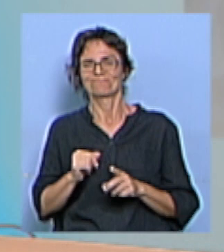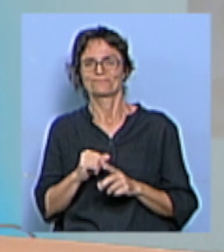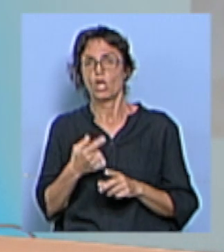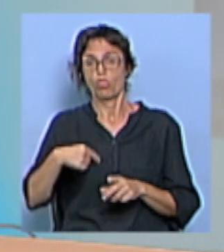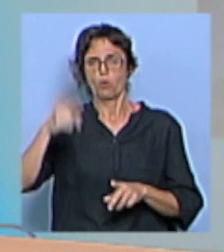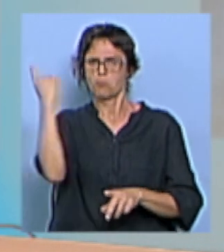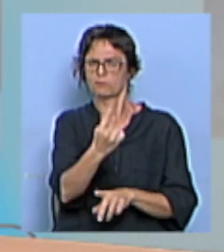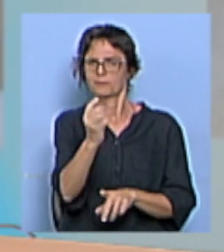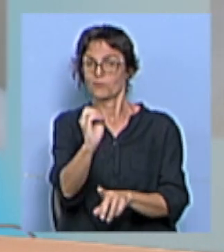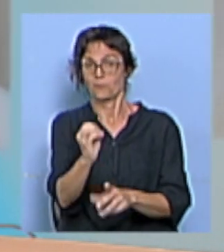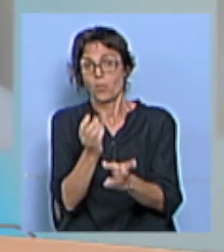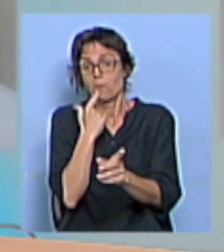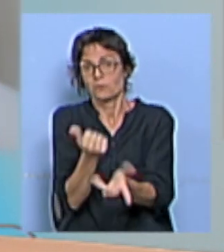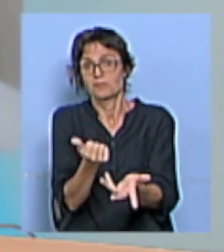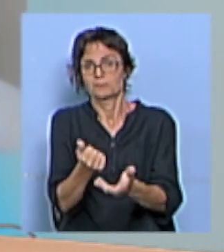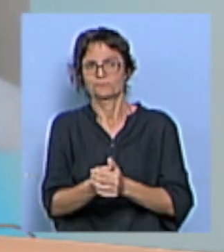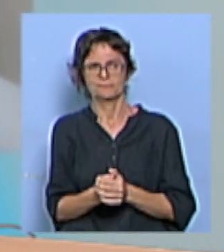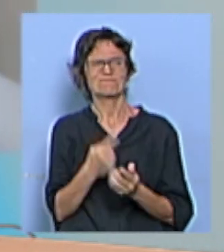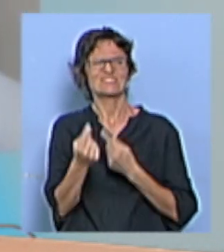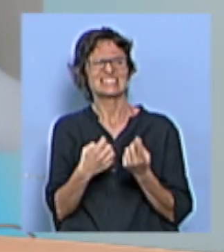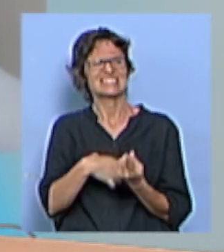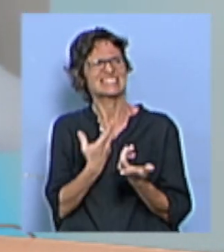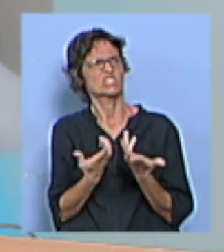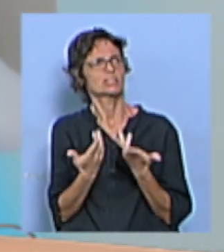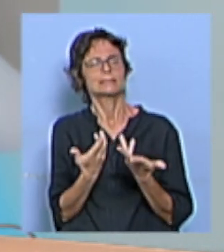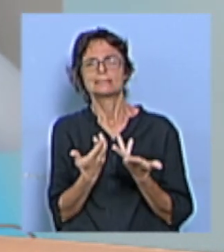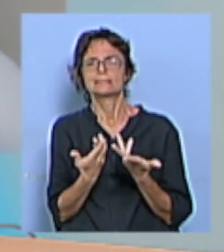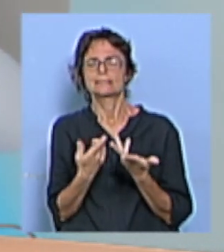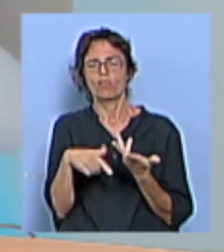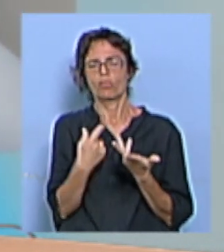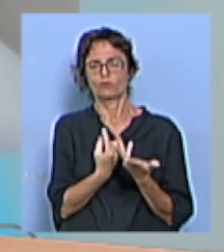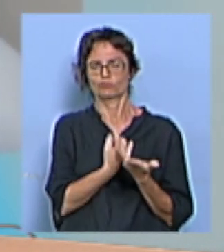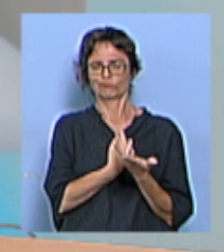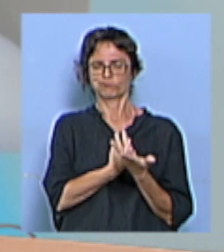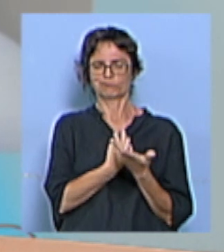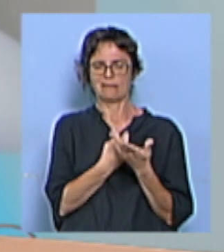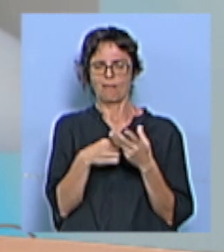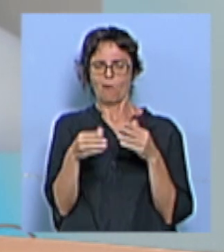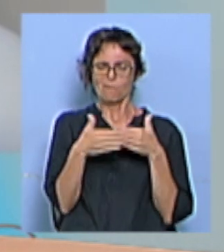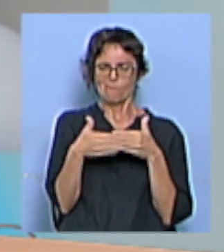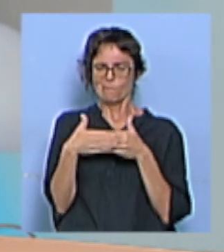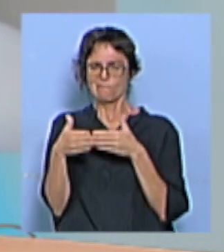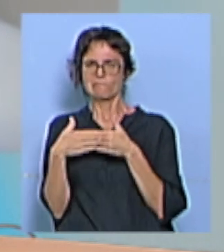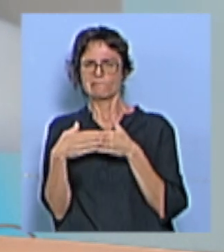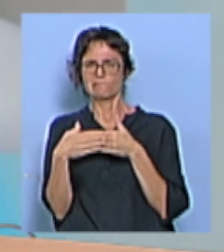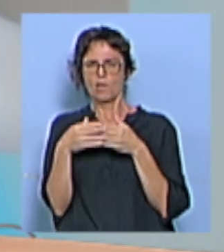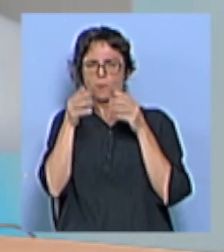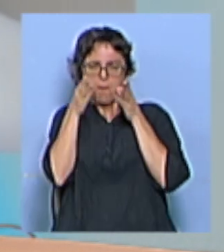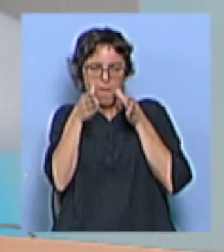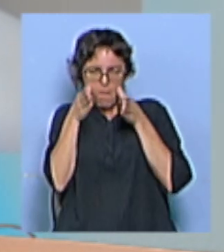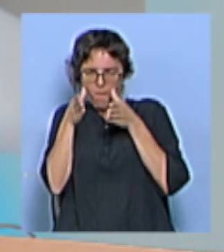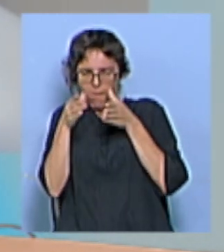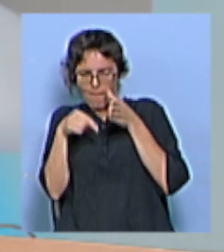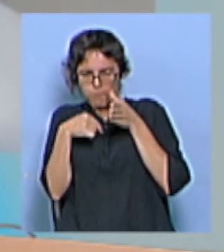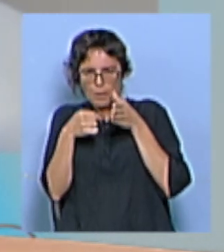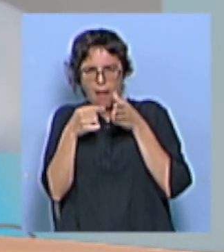vivemos um bocadinho fechados, condicionados nos nossos sentidos parcelares. E não conseguimos subir acima